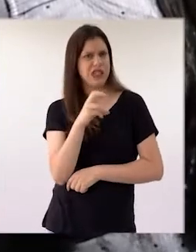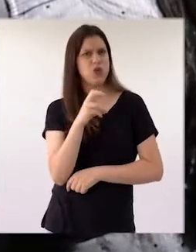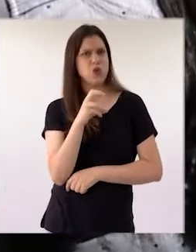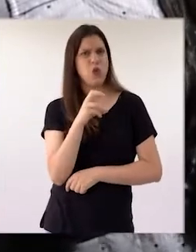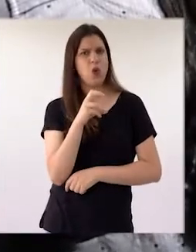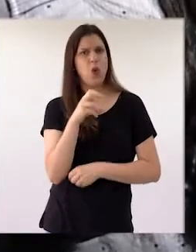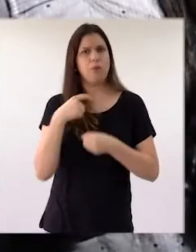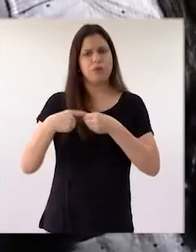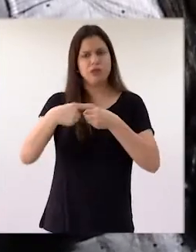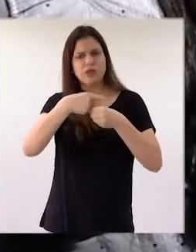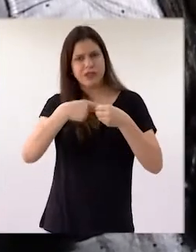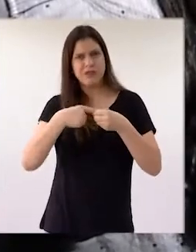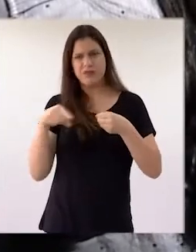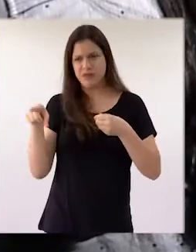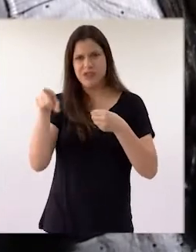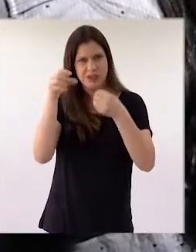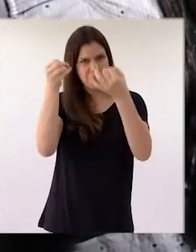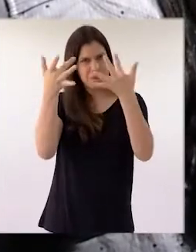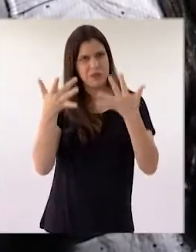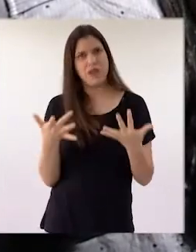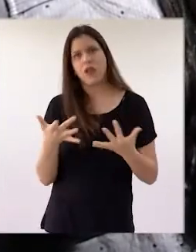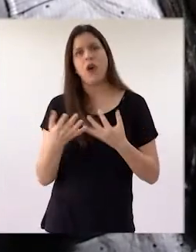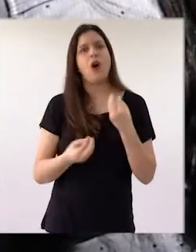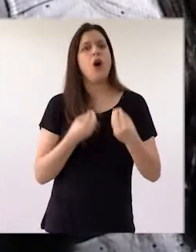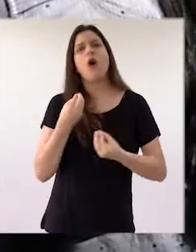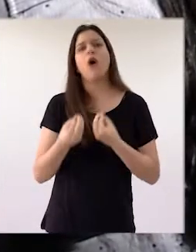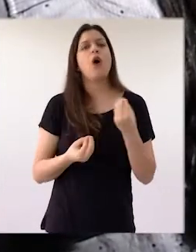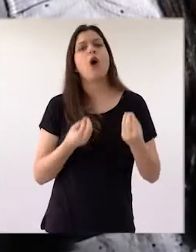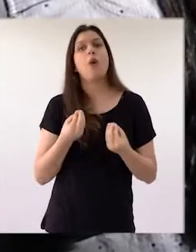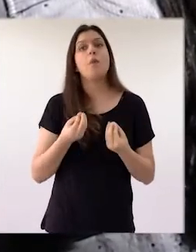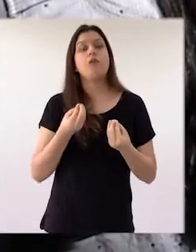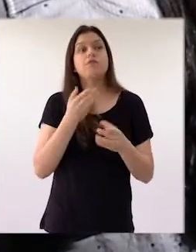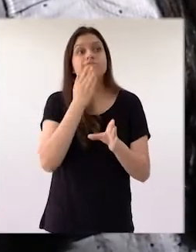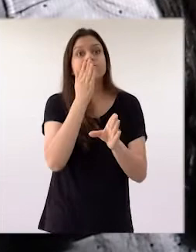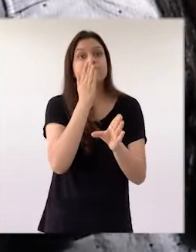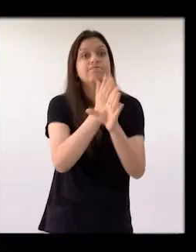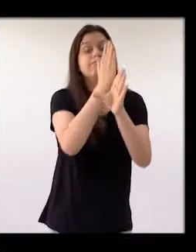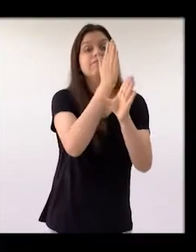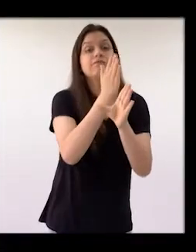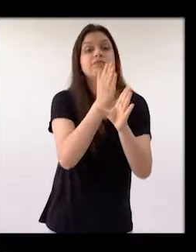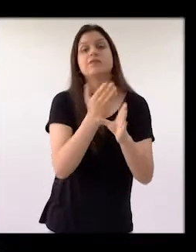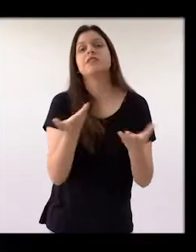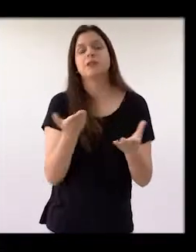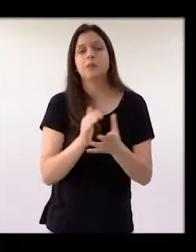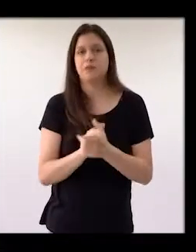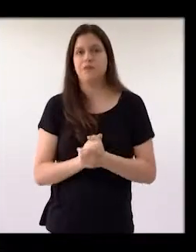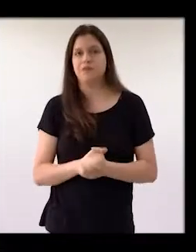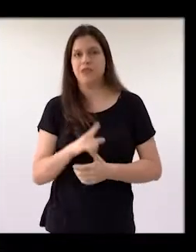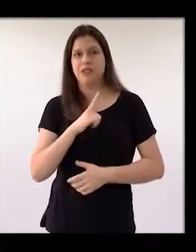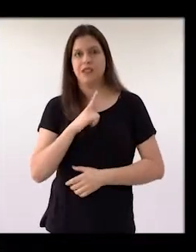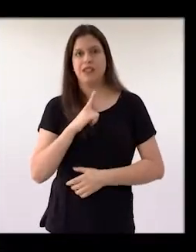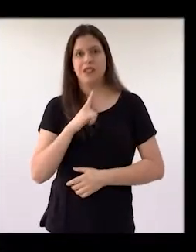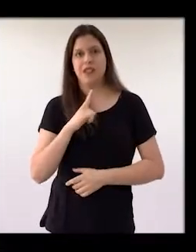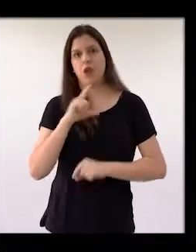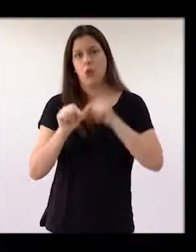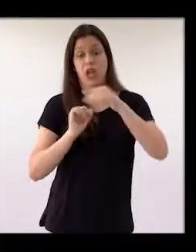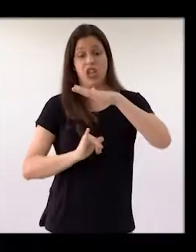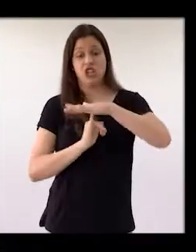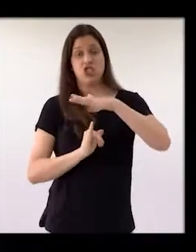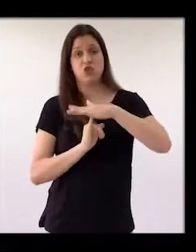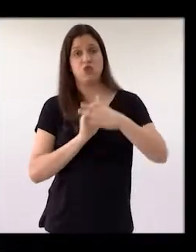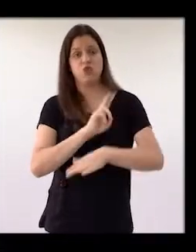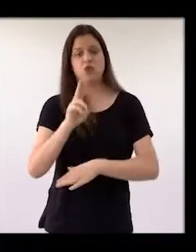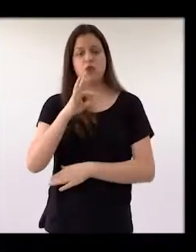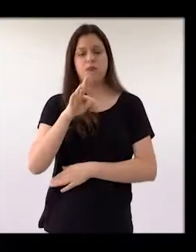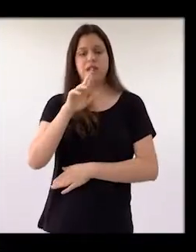até comentou agorinha. Como é que vocês chegaram nessa quantidade específica de cidades? Então, o Instituto Trata Brasil, né,